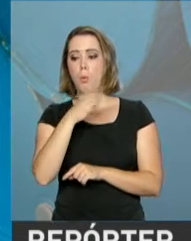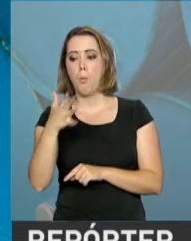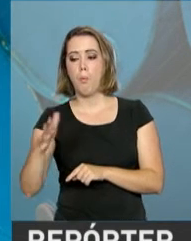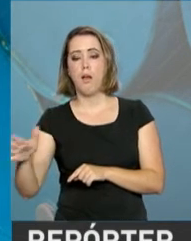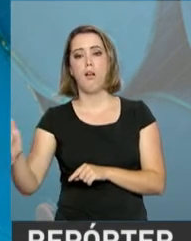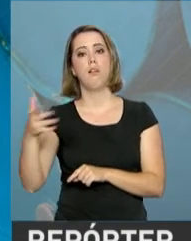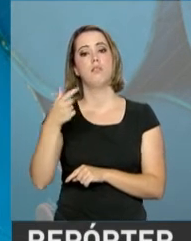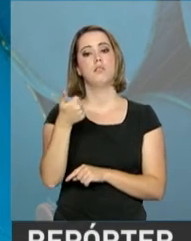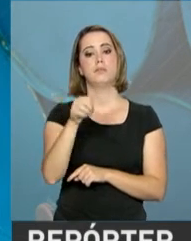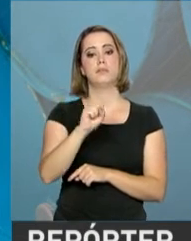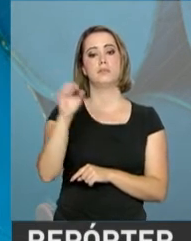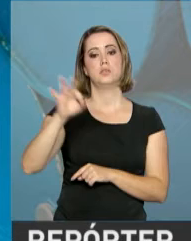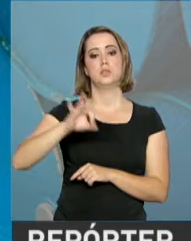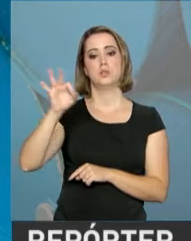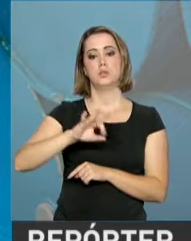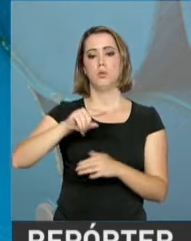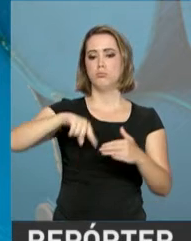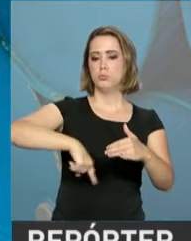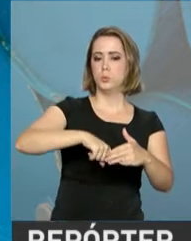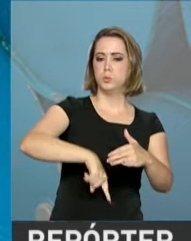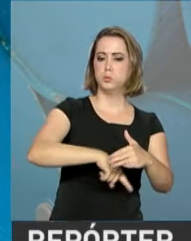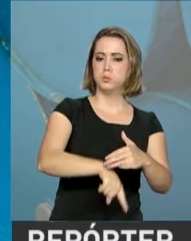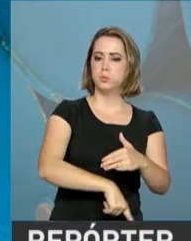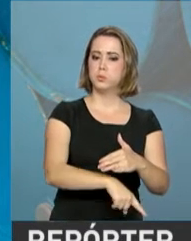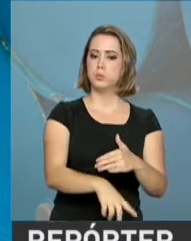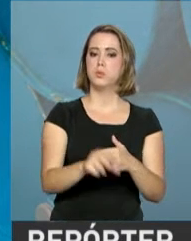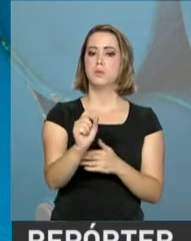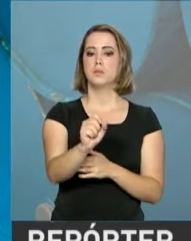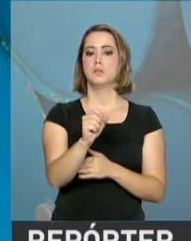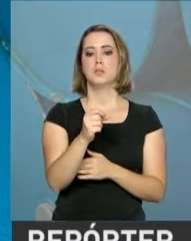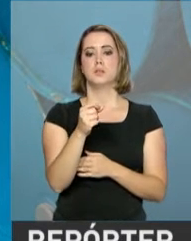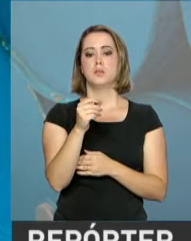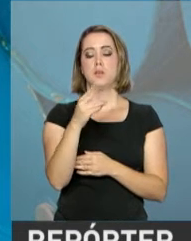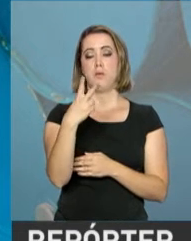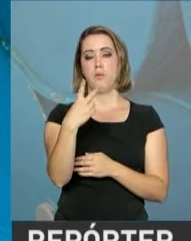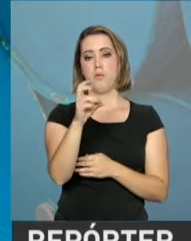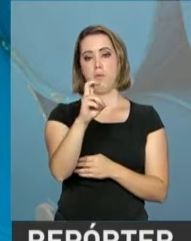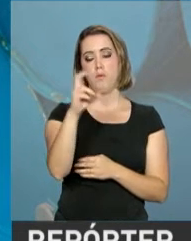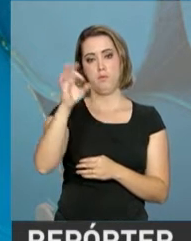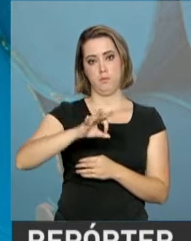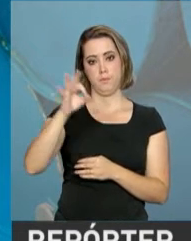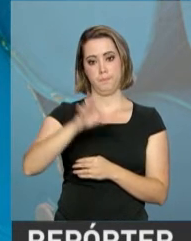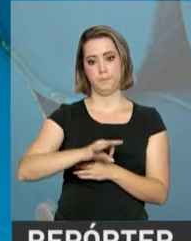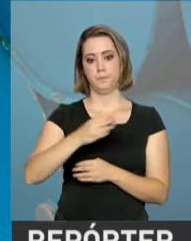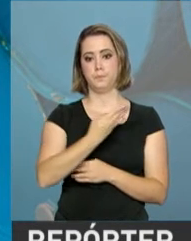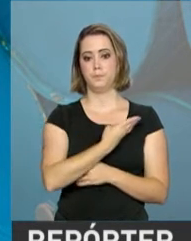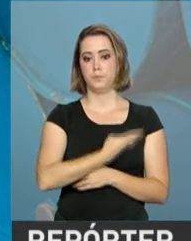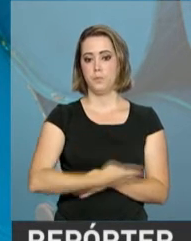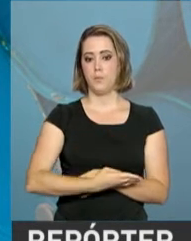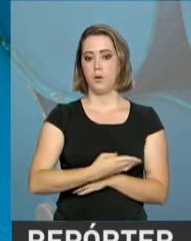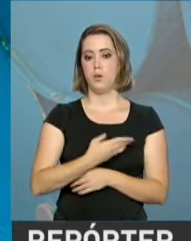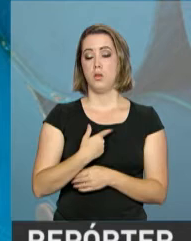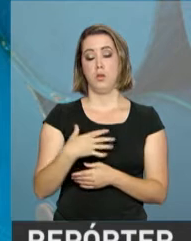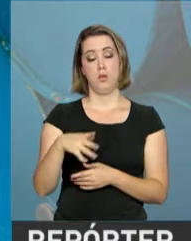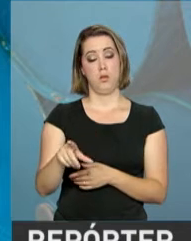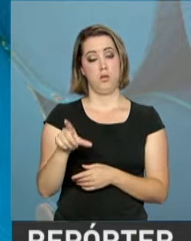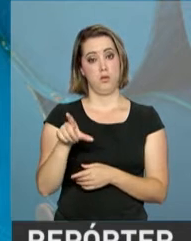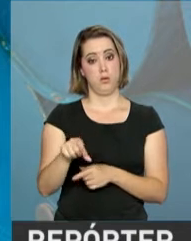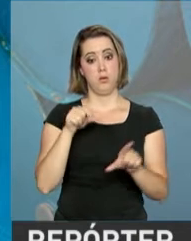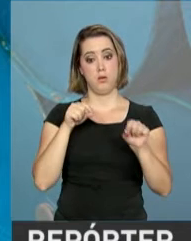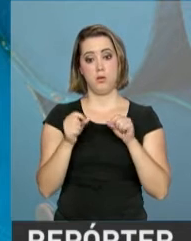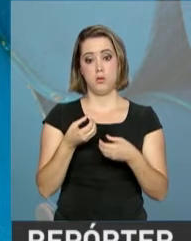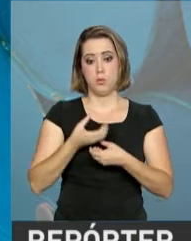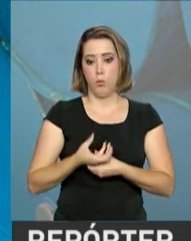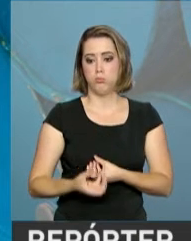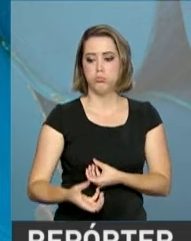poços 25% na coleta e escoamento de petróleo e gás 40% e nas plataformas